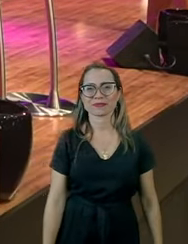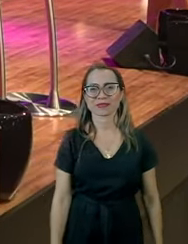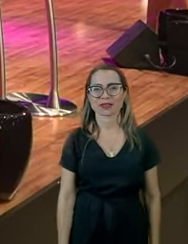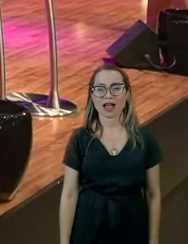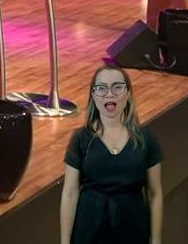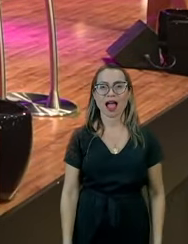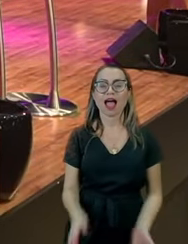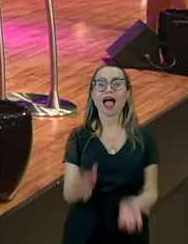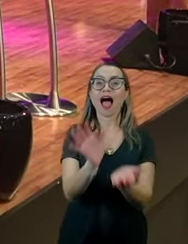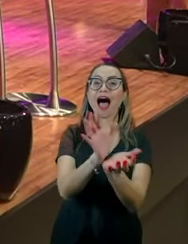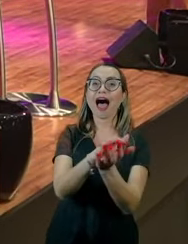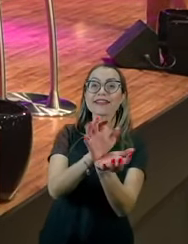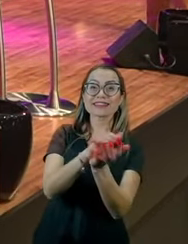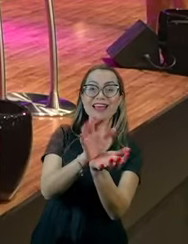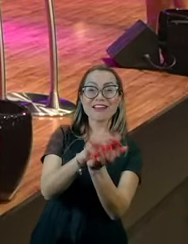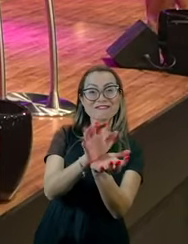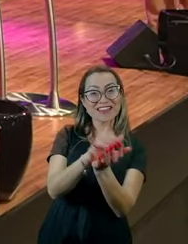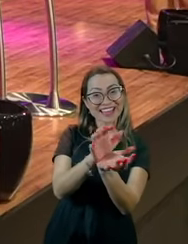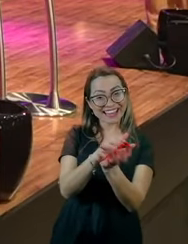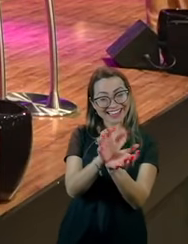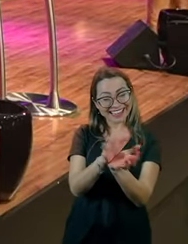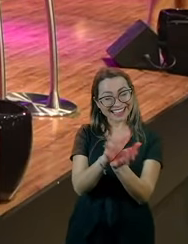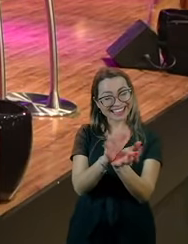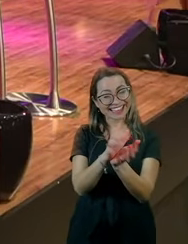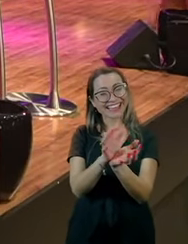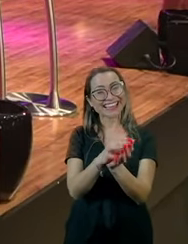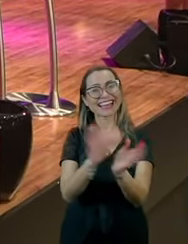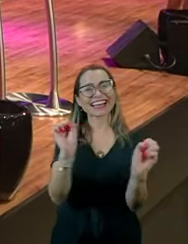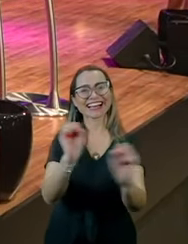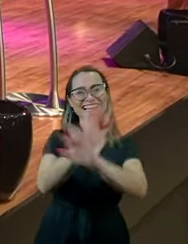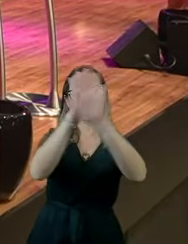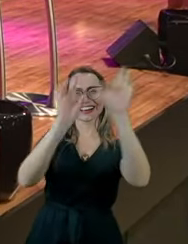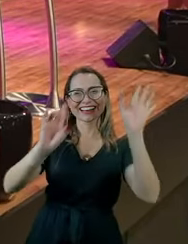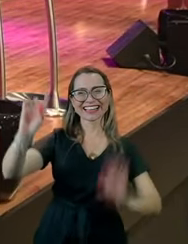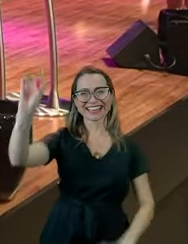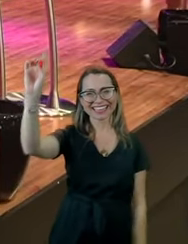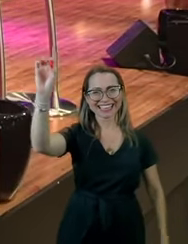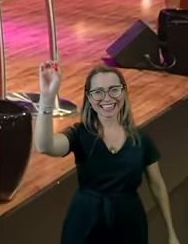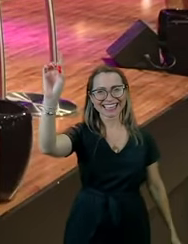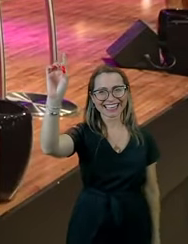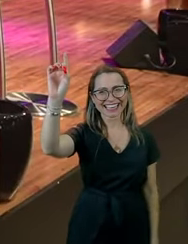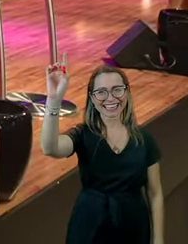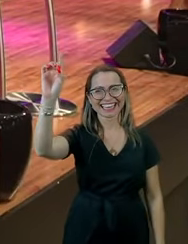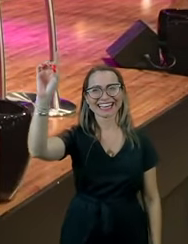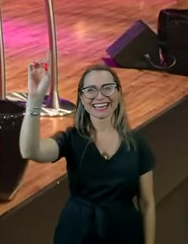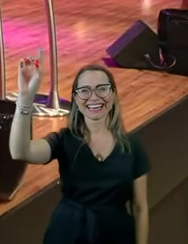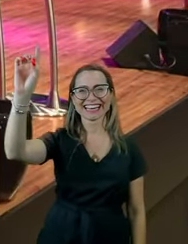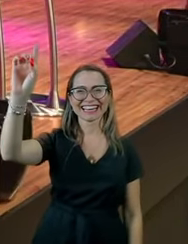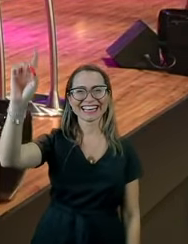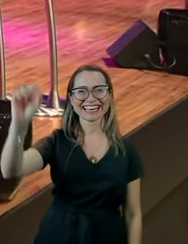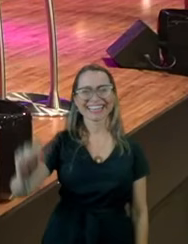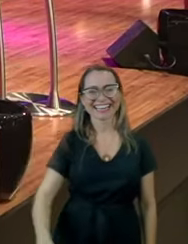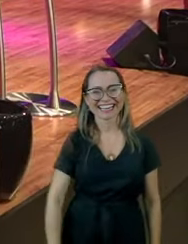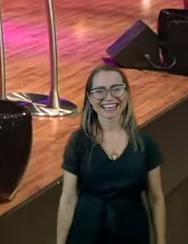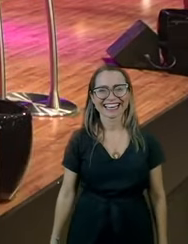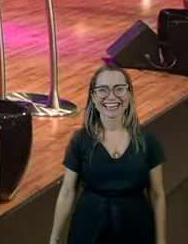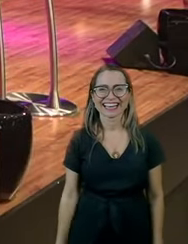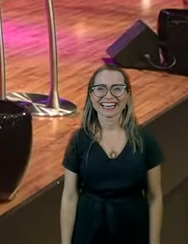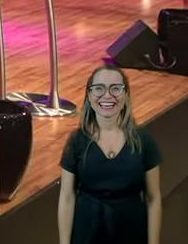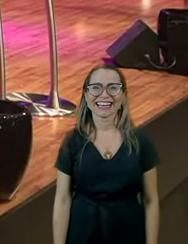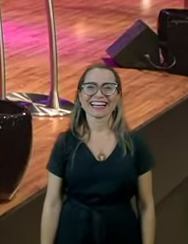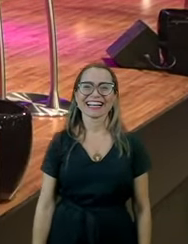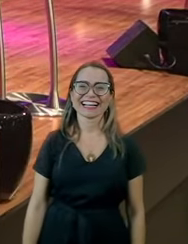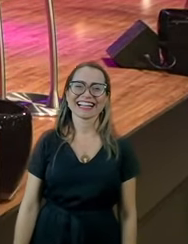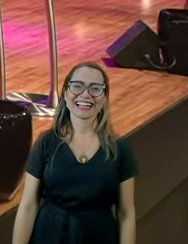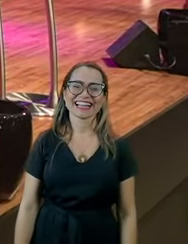Recife, Recife, glória a Deus do bolo de rolo. Trouxeram bolo de rolo? Eu sabia que